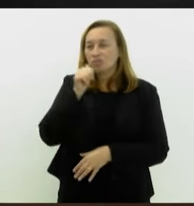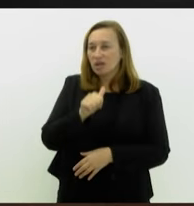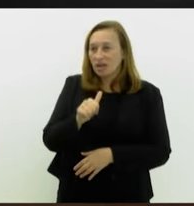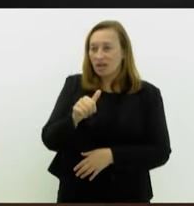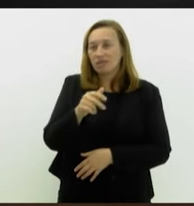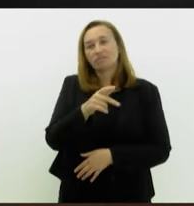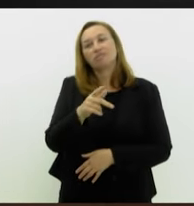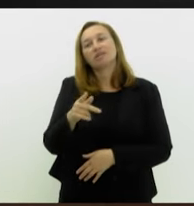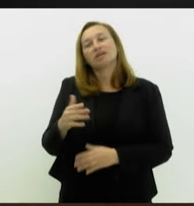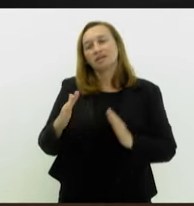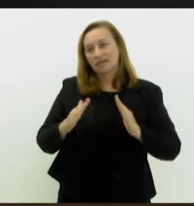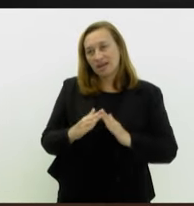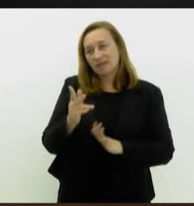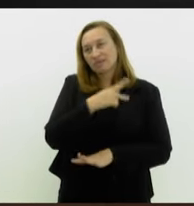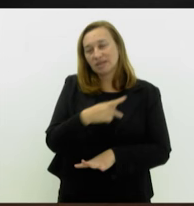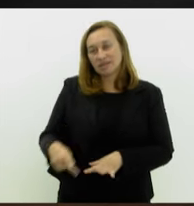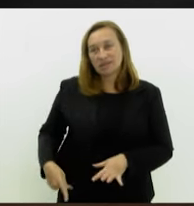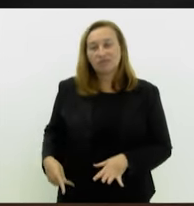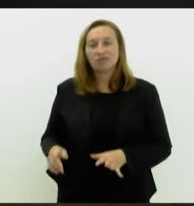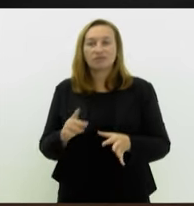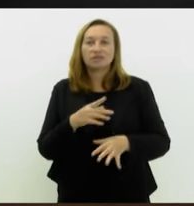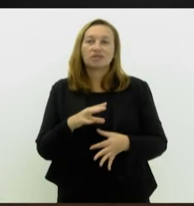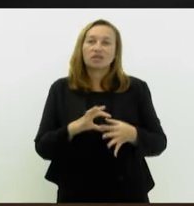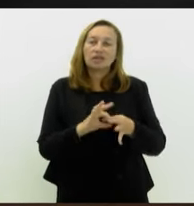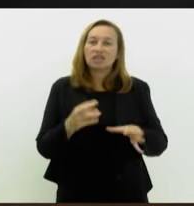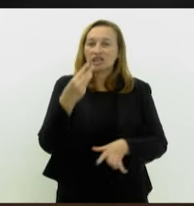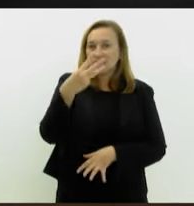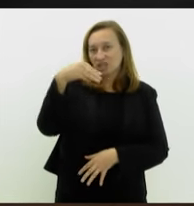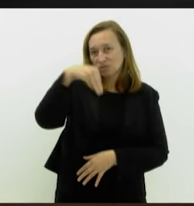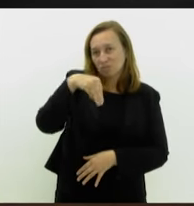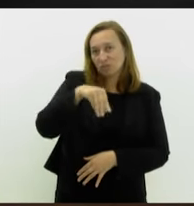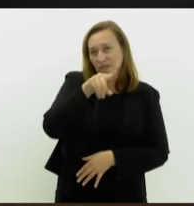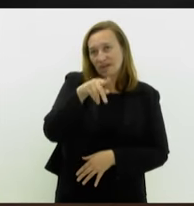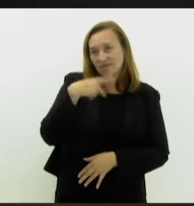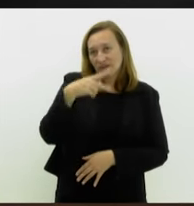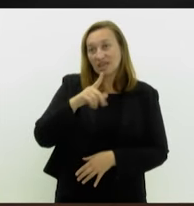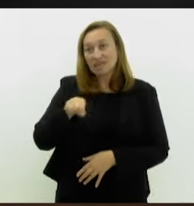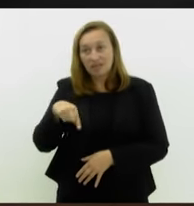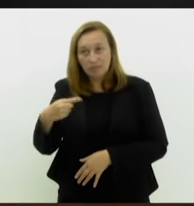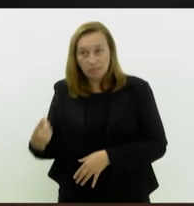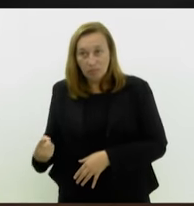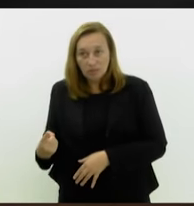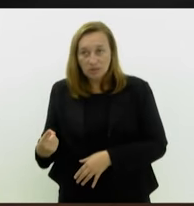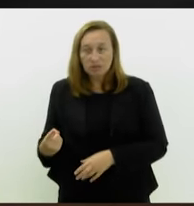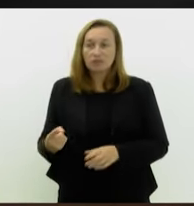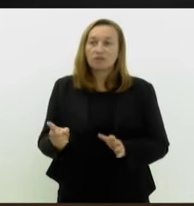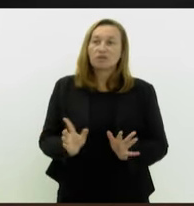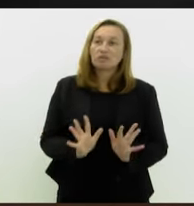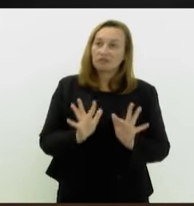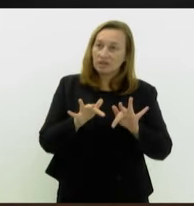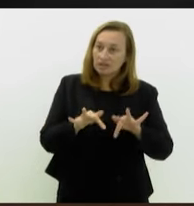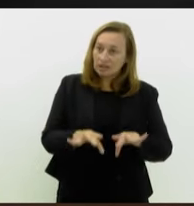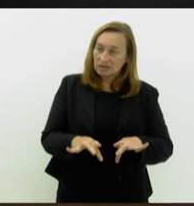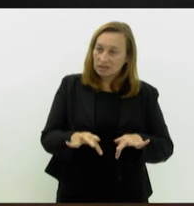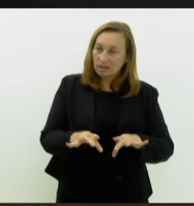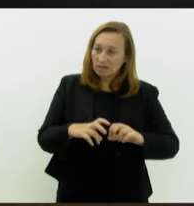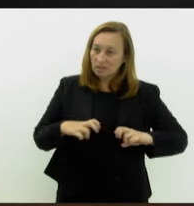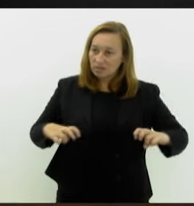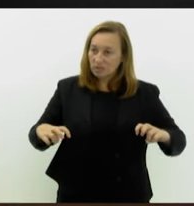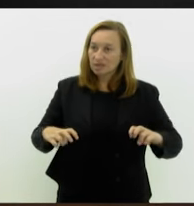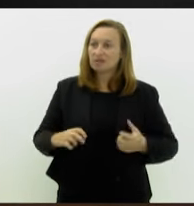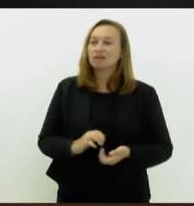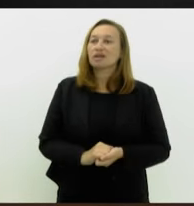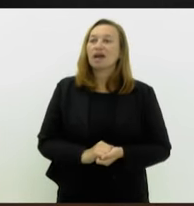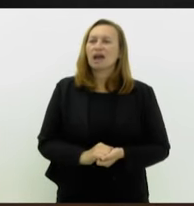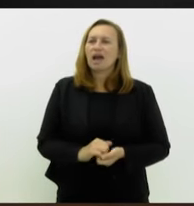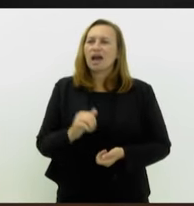e vou abrir aqui a fala de 3 minutos para para ela depois a gente vai desfazer a mesa e a Bené e